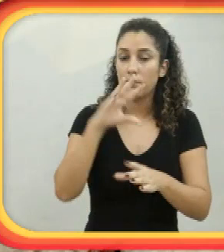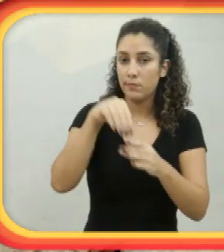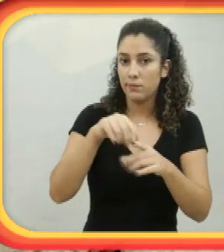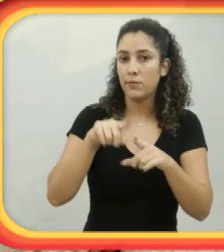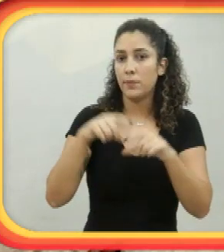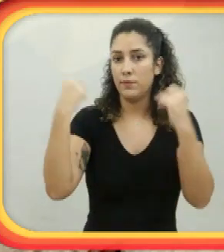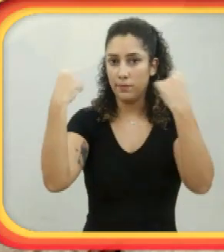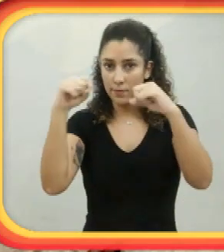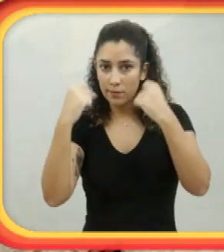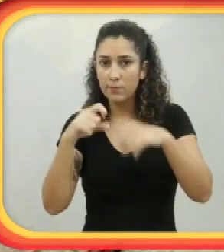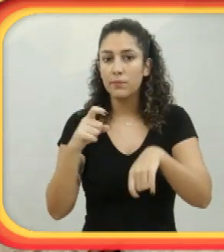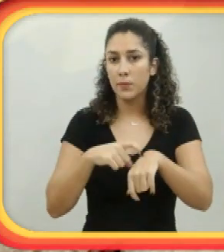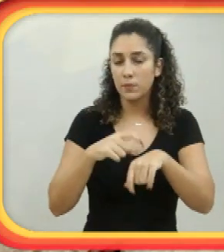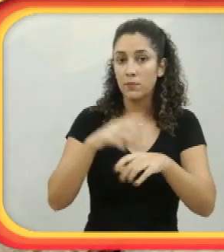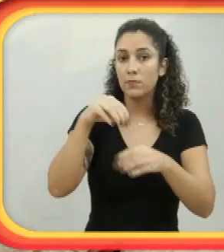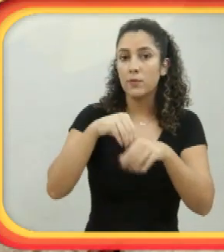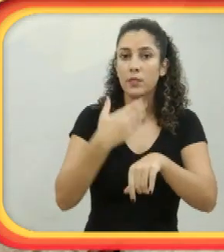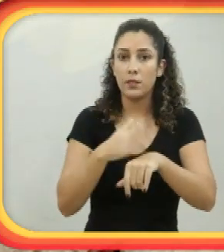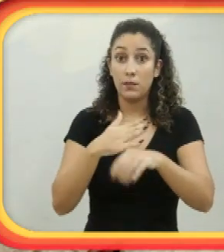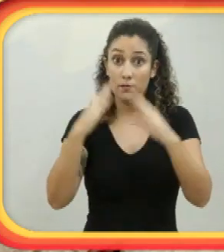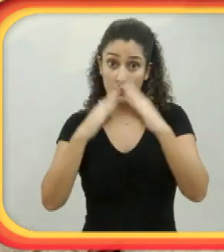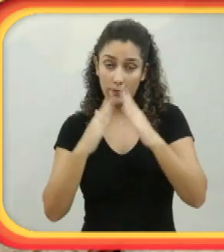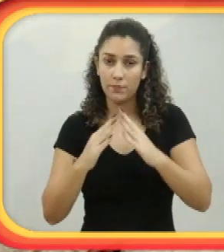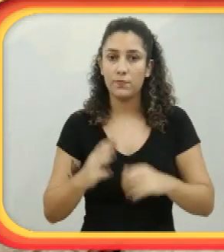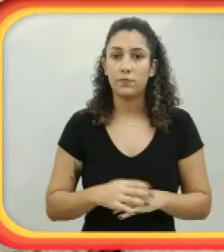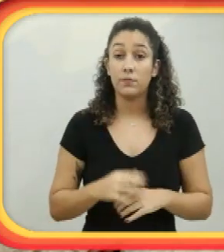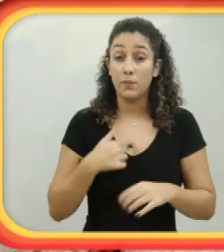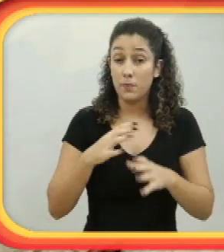decorrer da semana a gente faz um treino complementar de